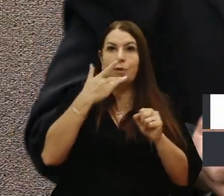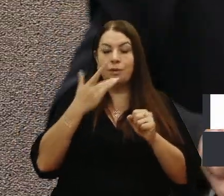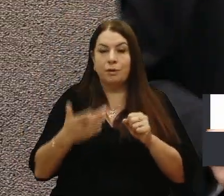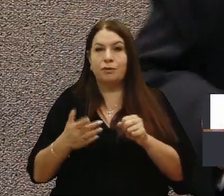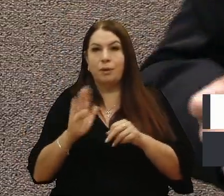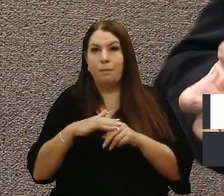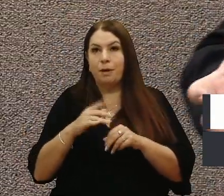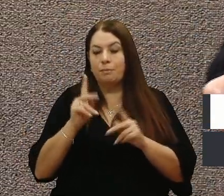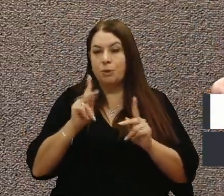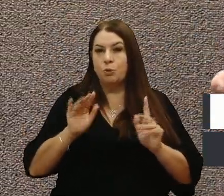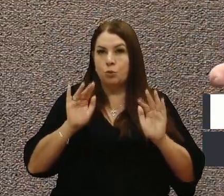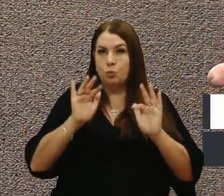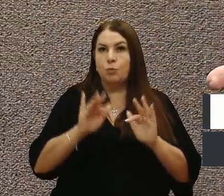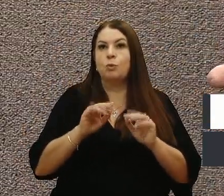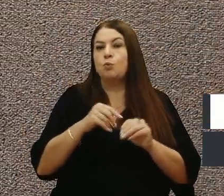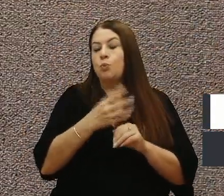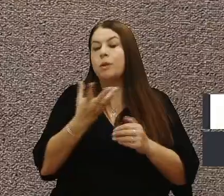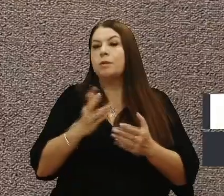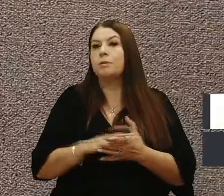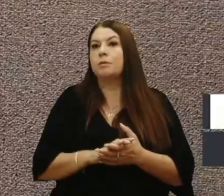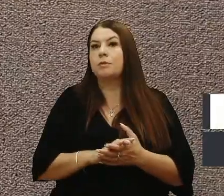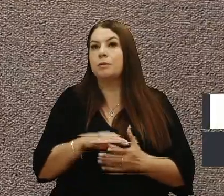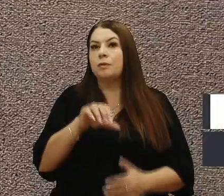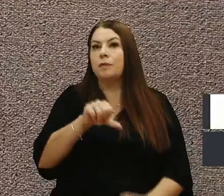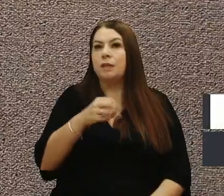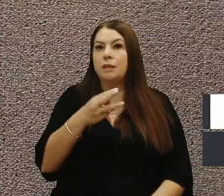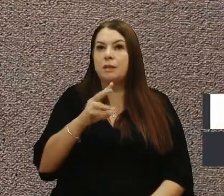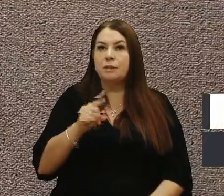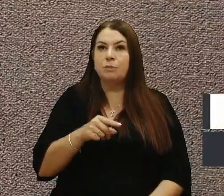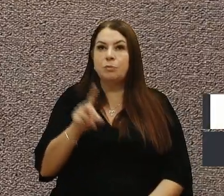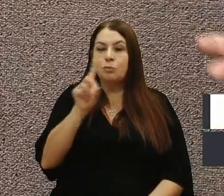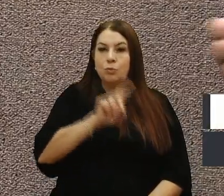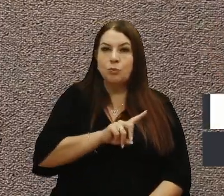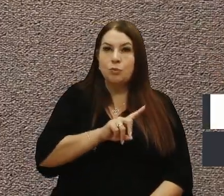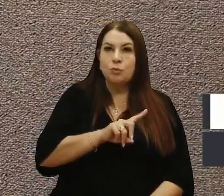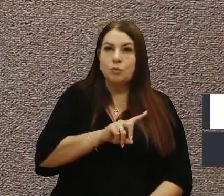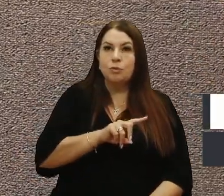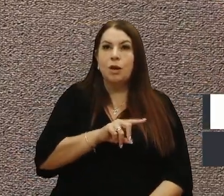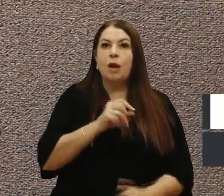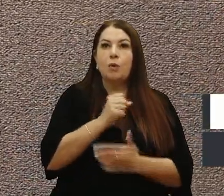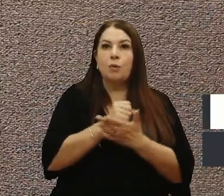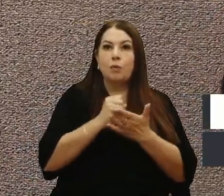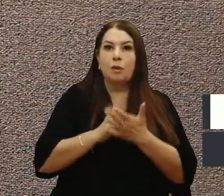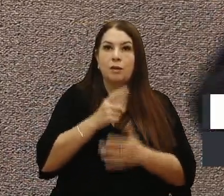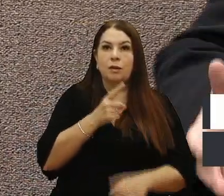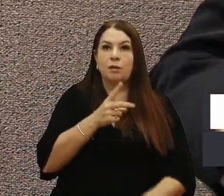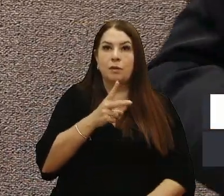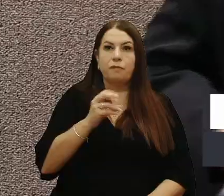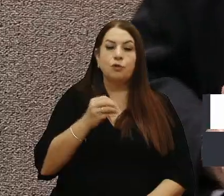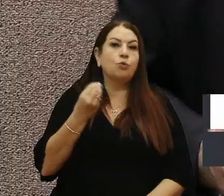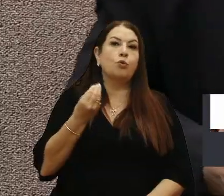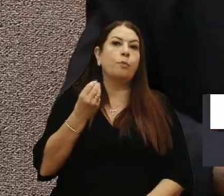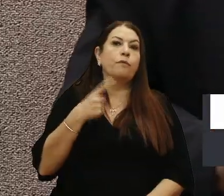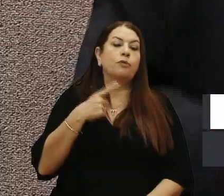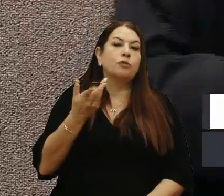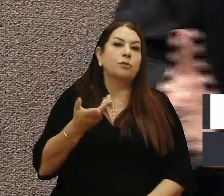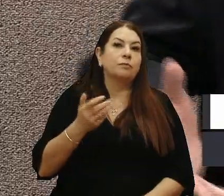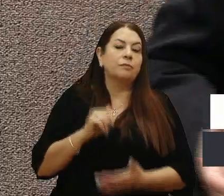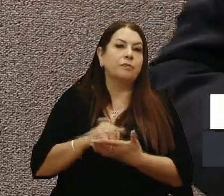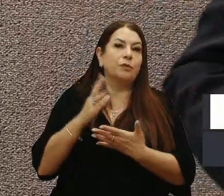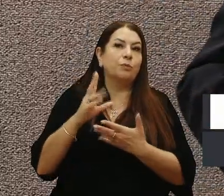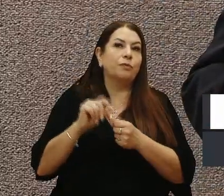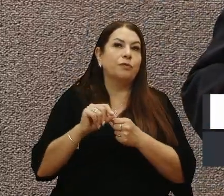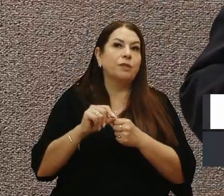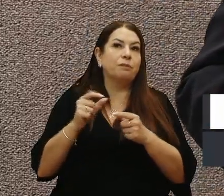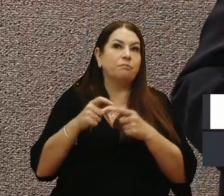Mais passageiro. Nós estamos com quantos? 93 mil dia. Ah, mas o contrato é 120. Mas como é que nós vamos chegar? Uma parte, vereador. Como é que nós